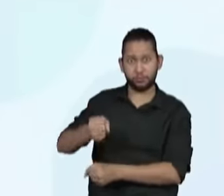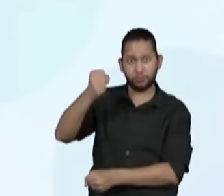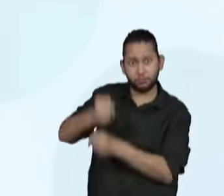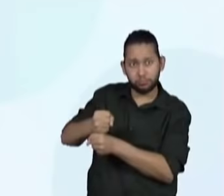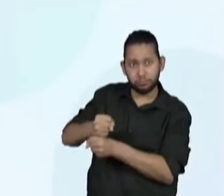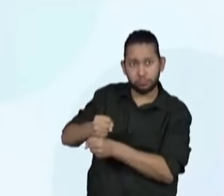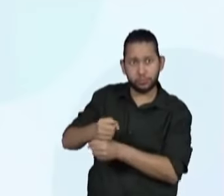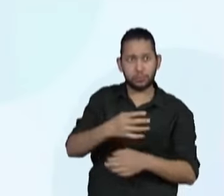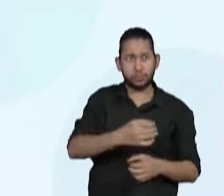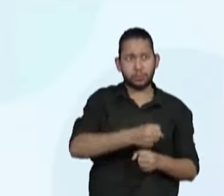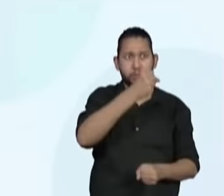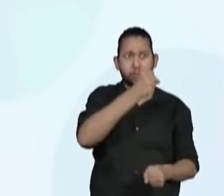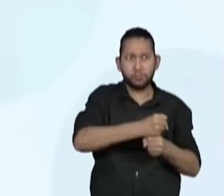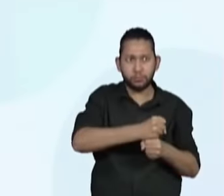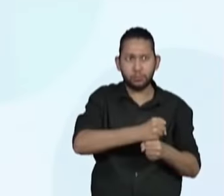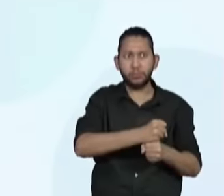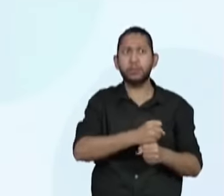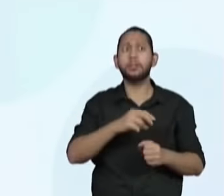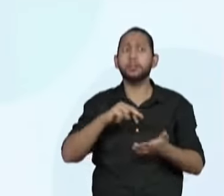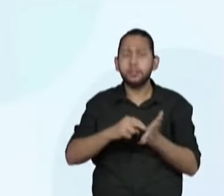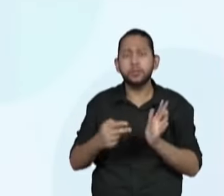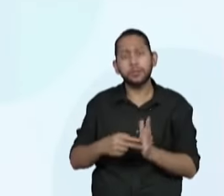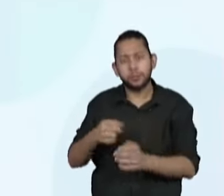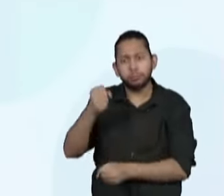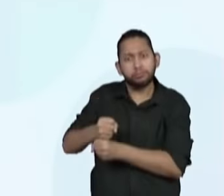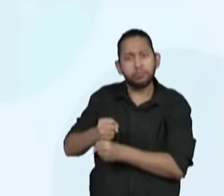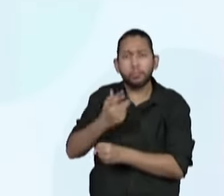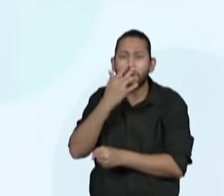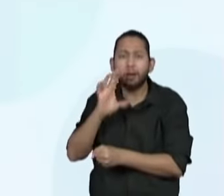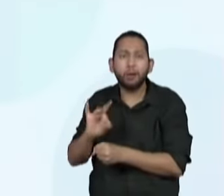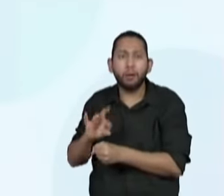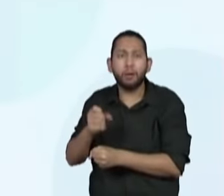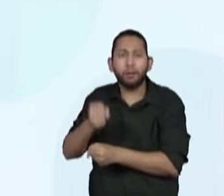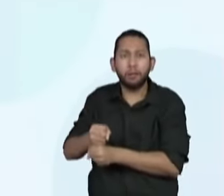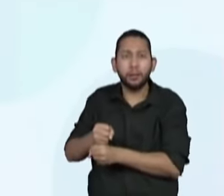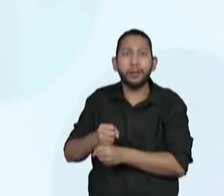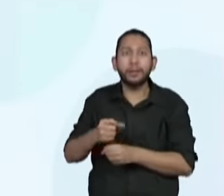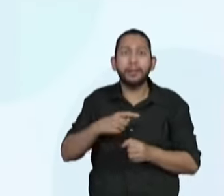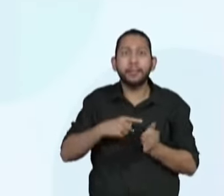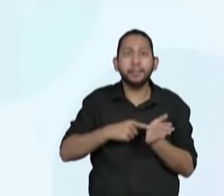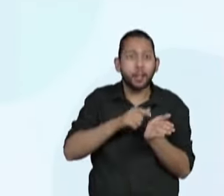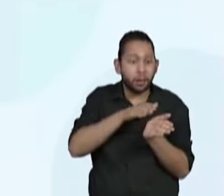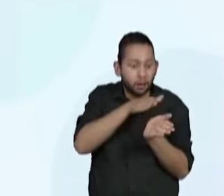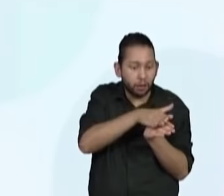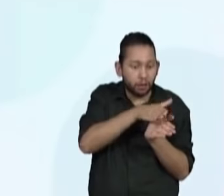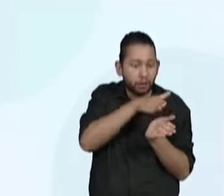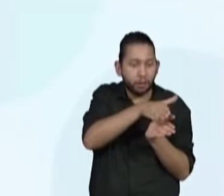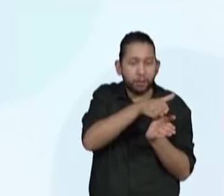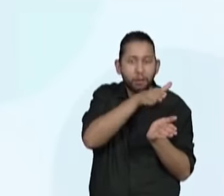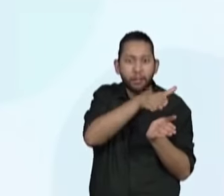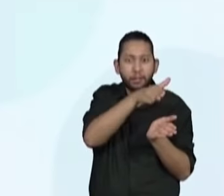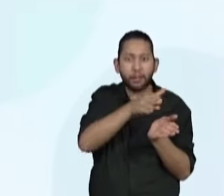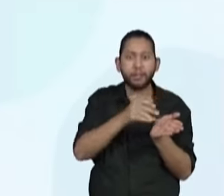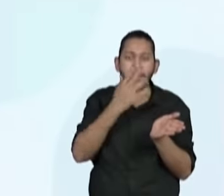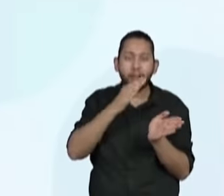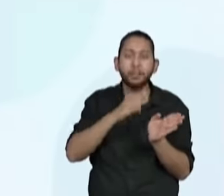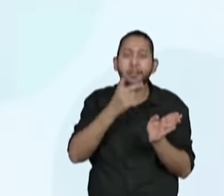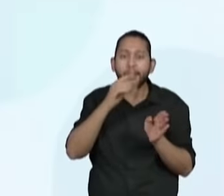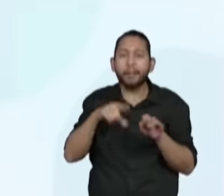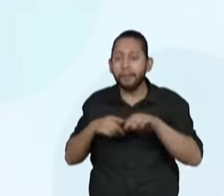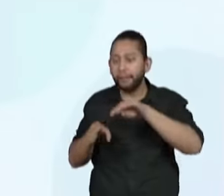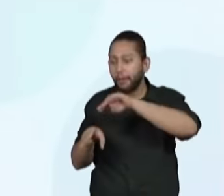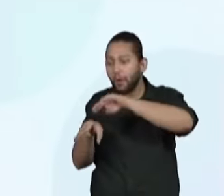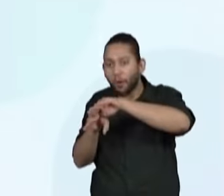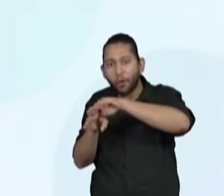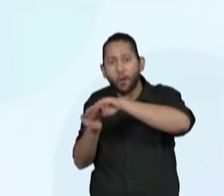liga para cada duela, ou cada partezinha menor aí desse arco. E aí nós temos também, outras nomenclaturas aí que vocês estão